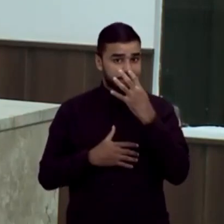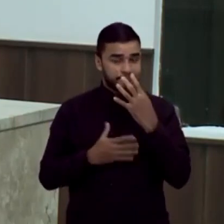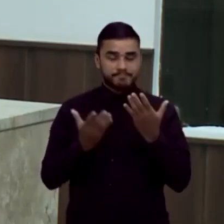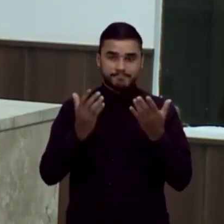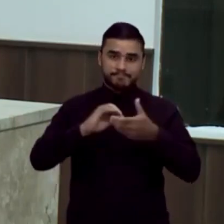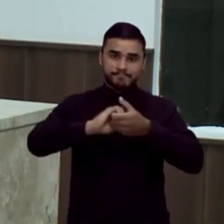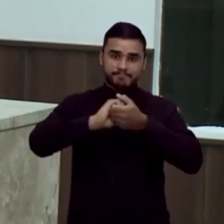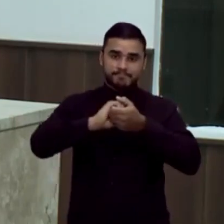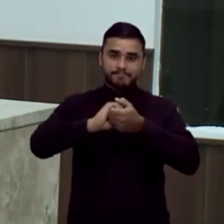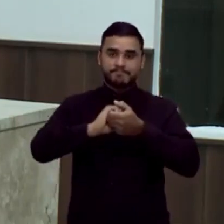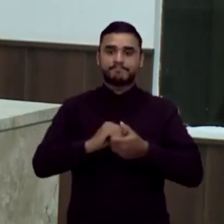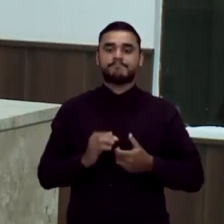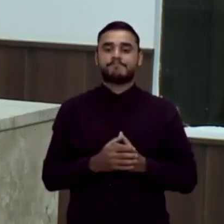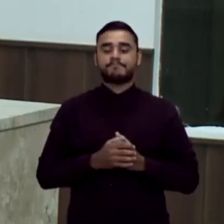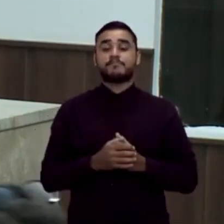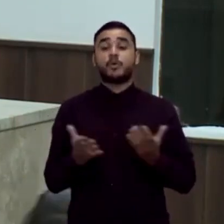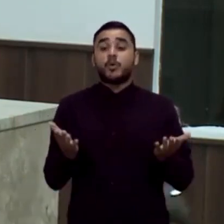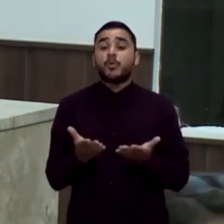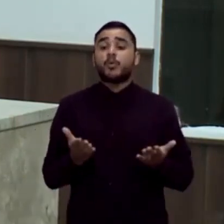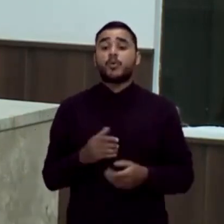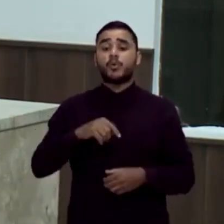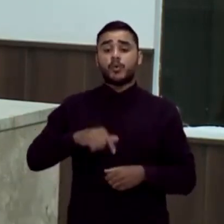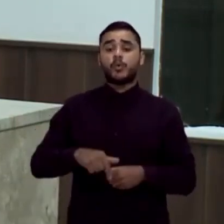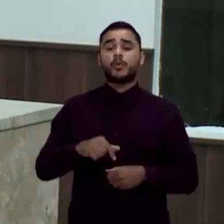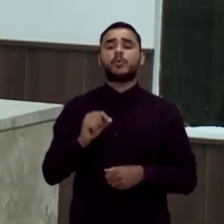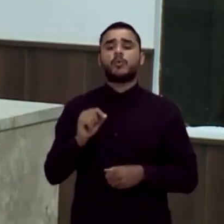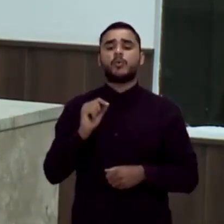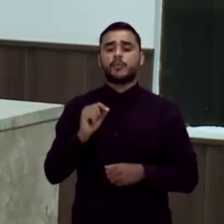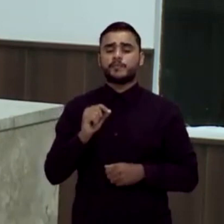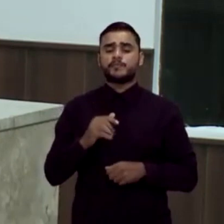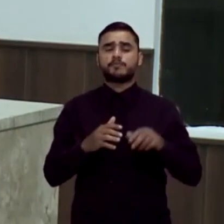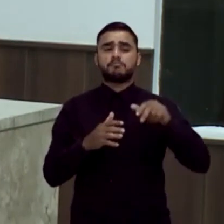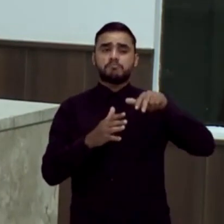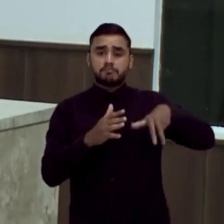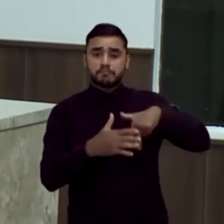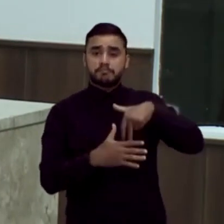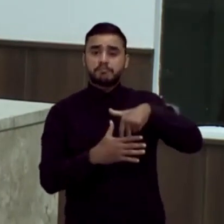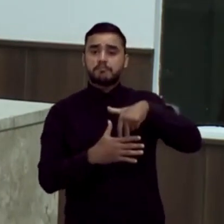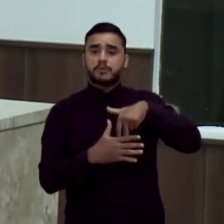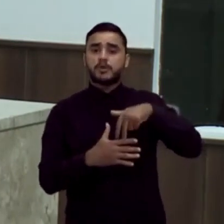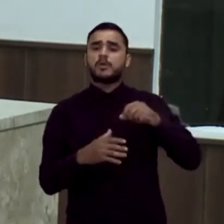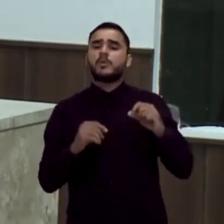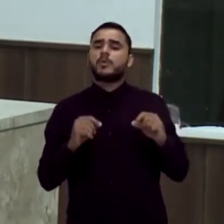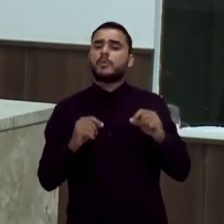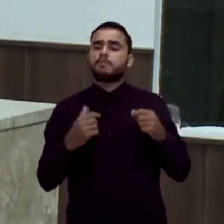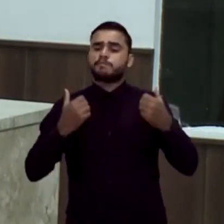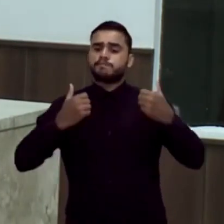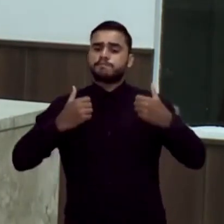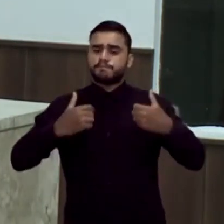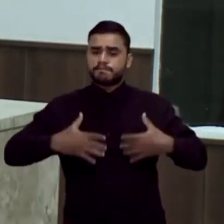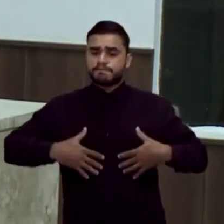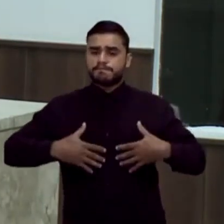Eu estou vindo hoje a este plenário, né, para falar de um fato muito